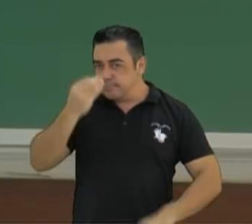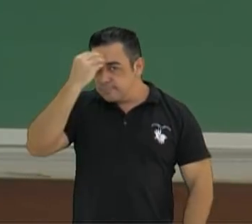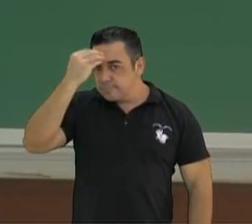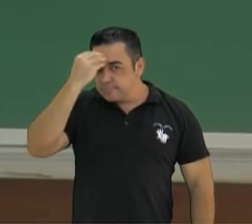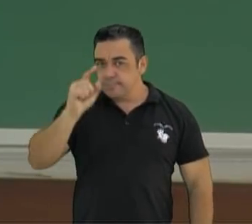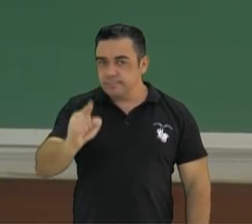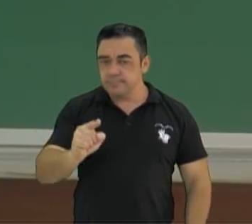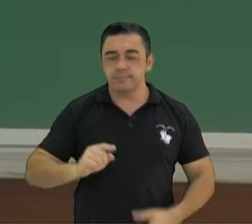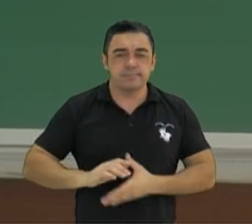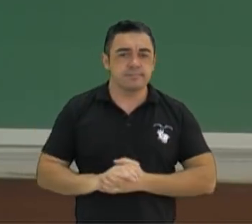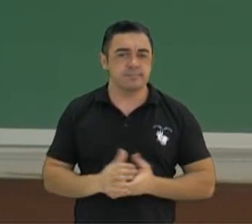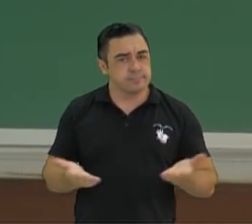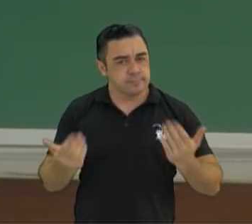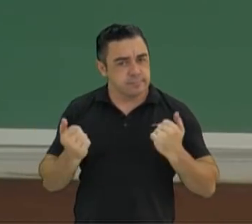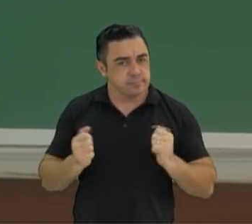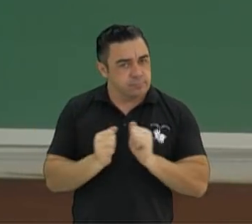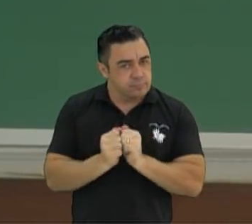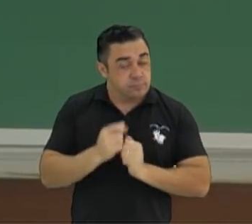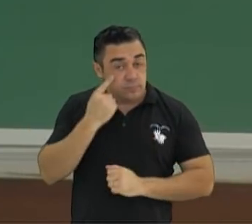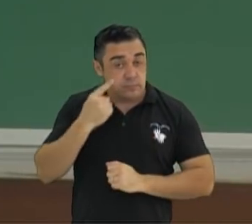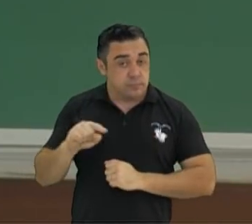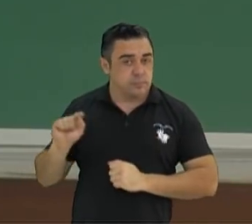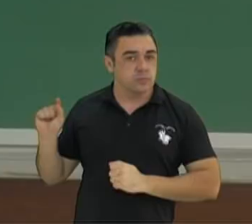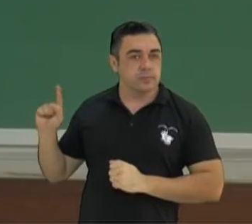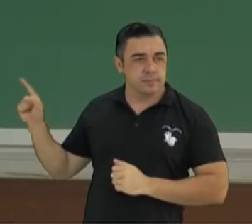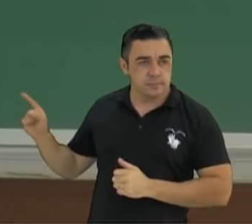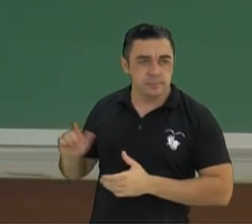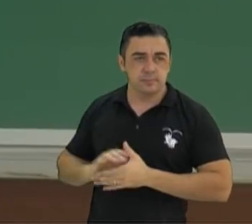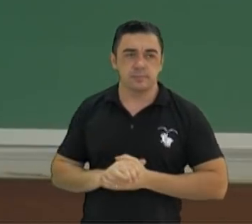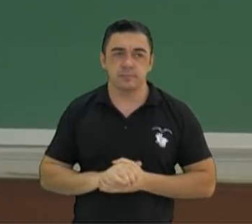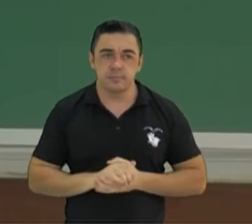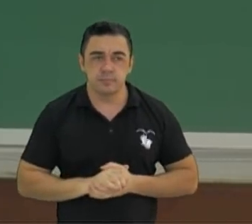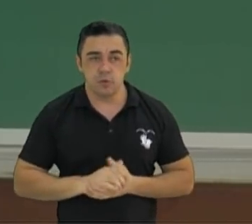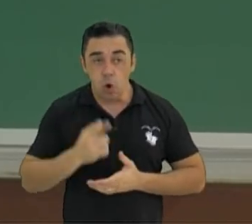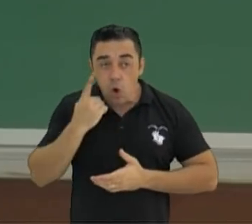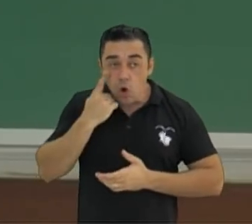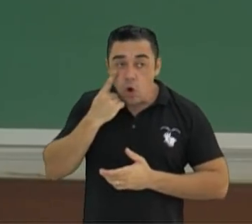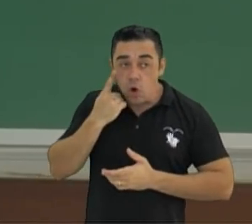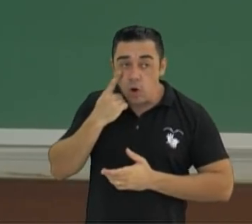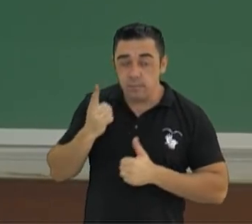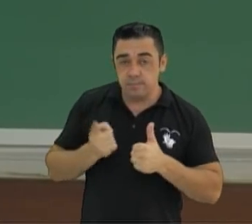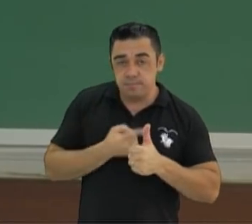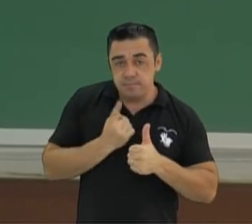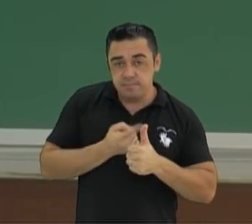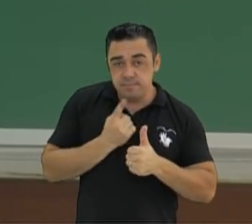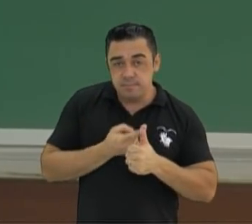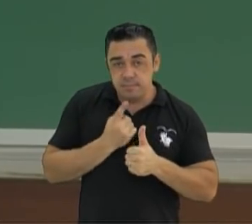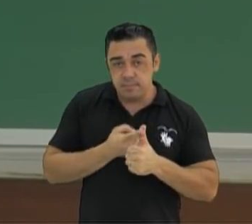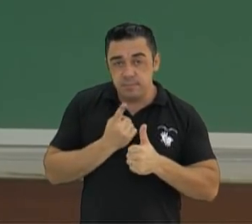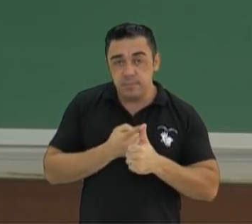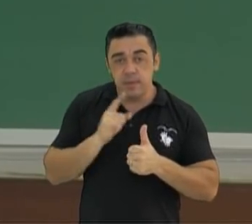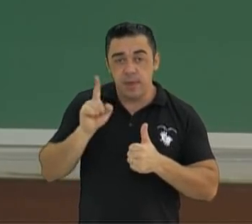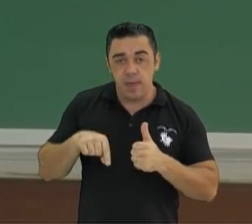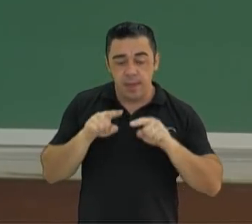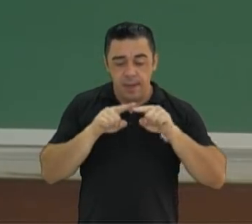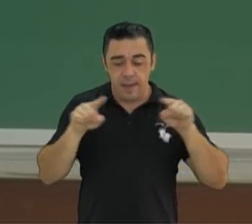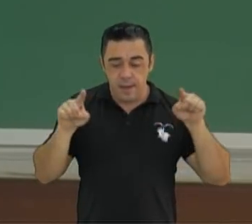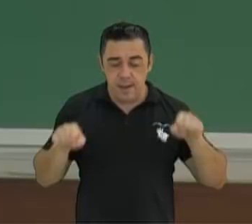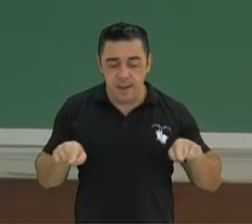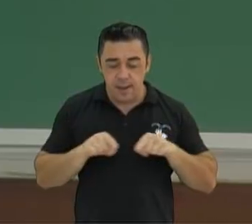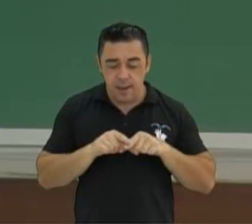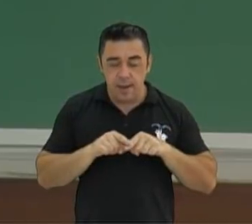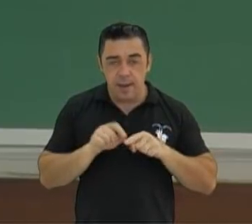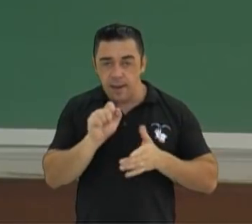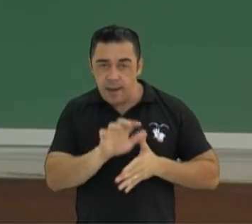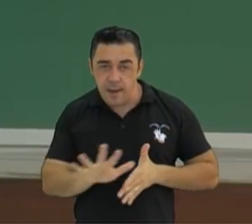pouquinho. Vamos juntos, então, relembrar isso daí. Olhem lá, ó, nós precisamos medir a área de